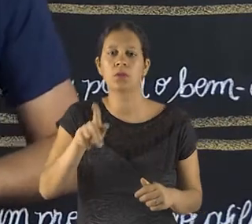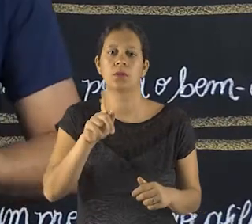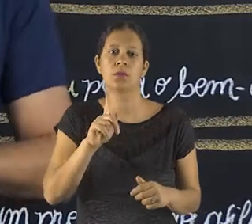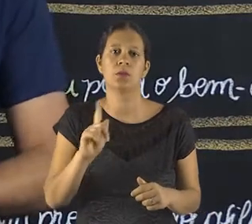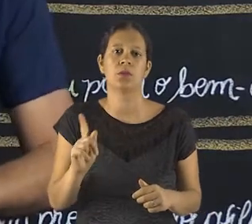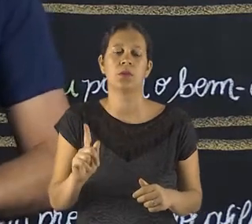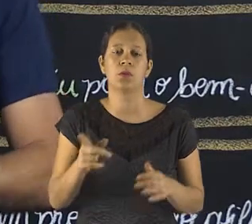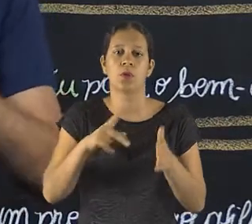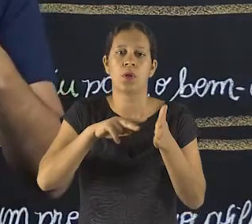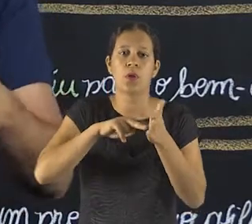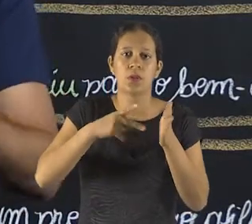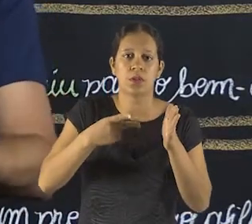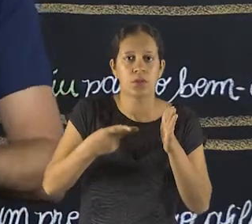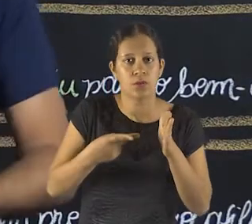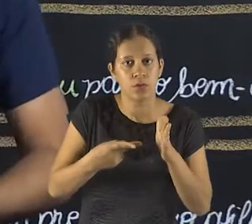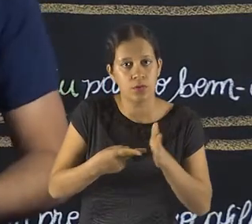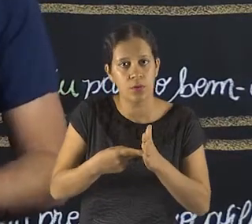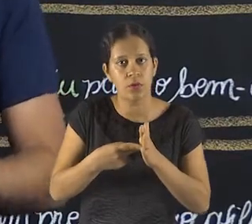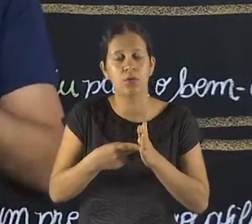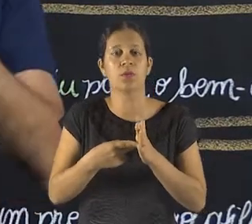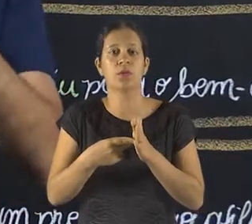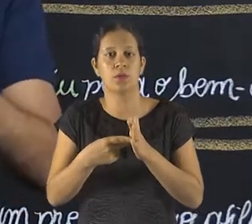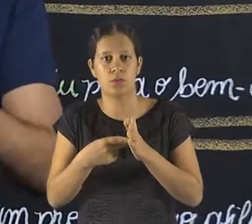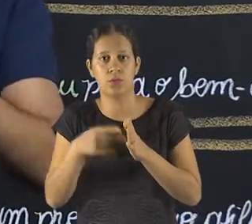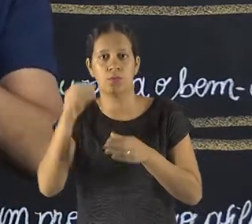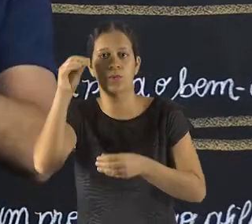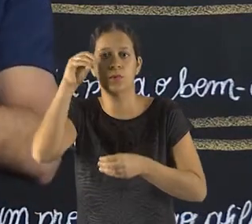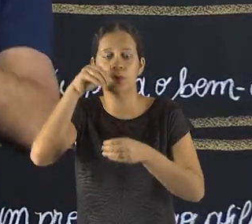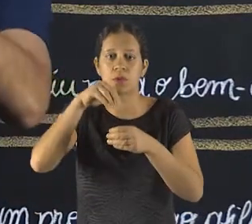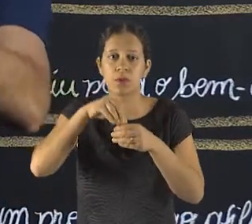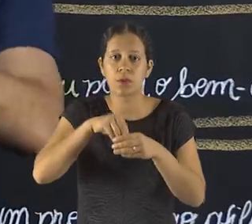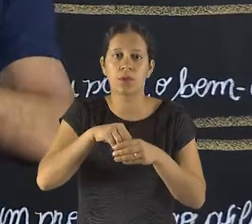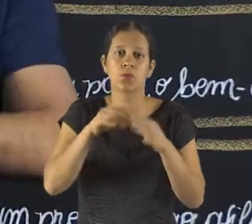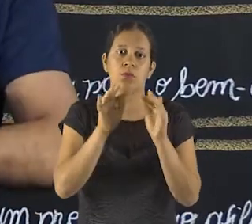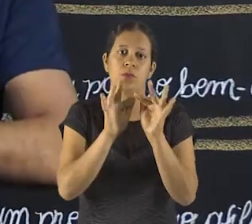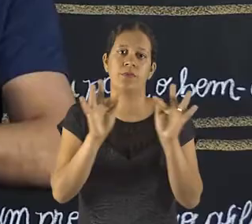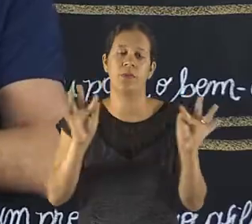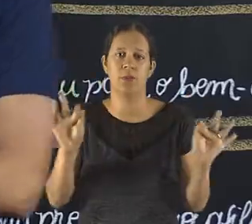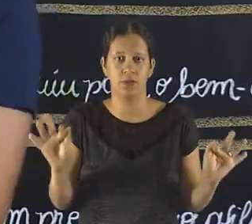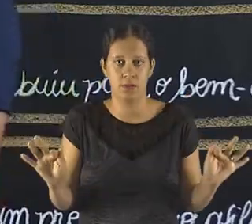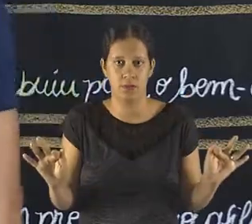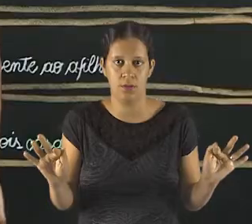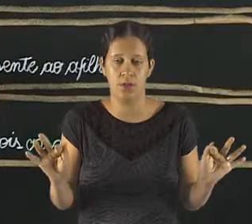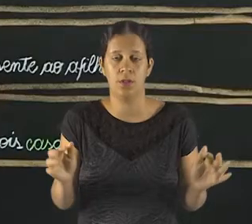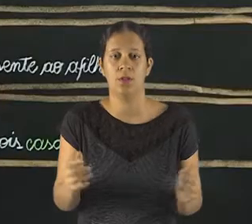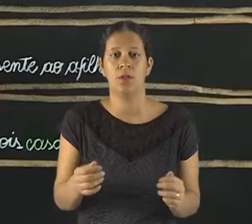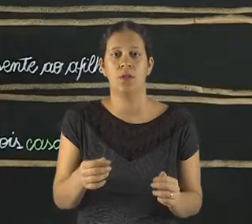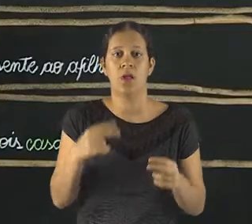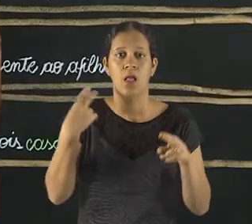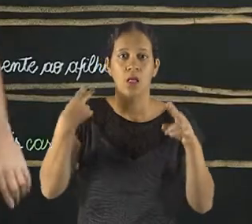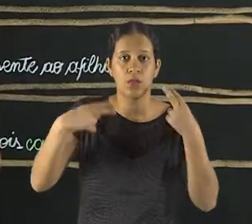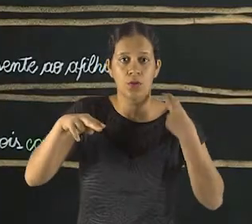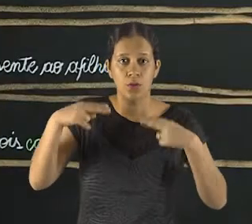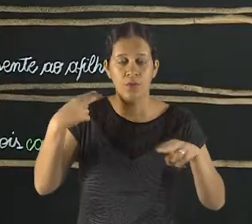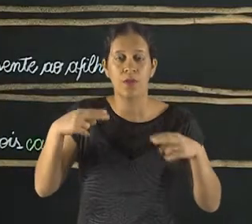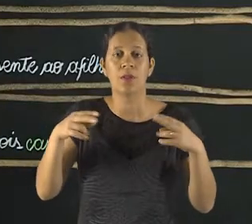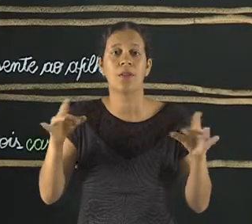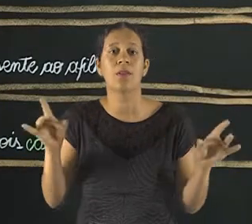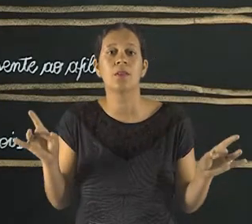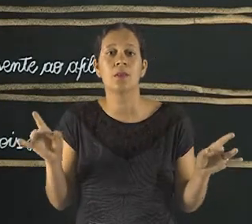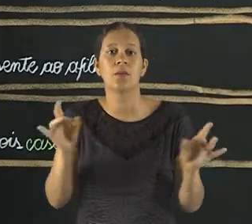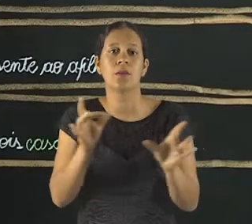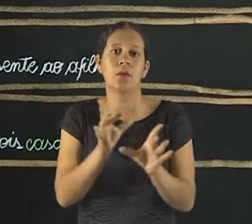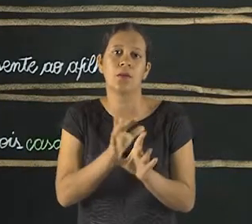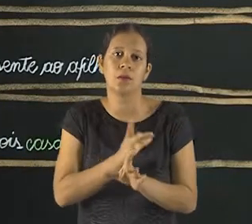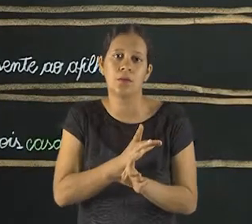são necessários ao significado destes elementos dentro de uma oração. Vamos analisar o caso? A